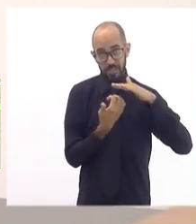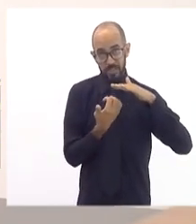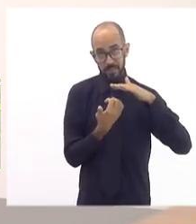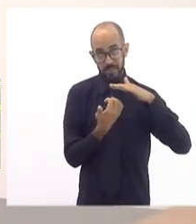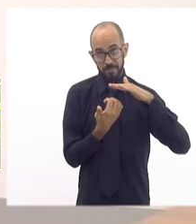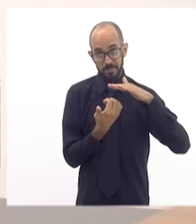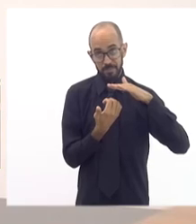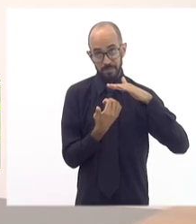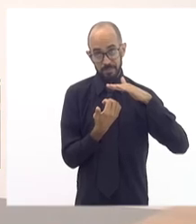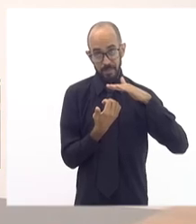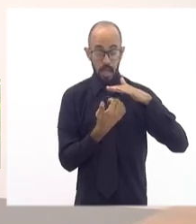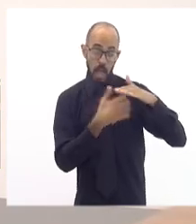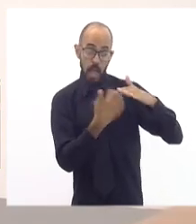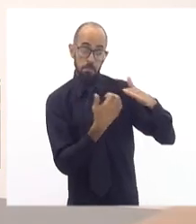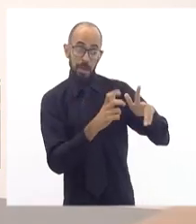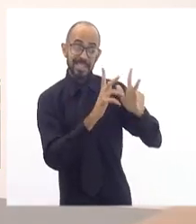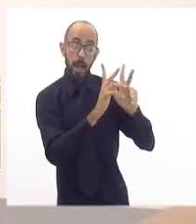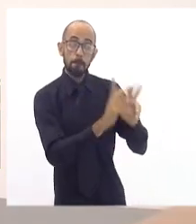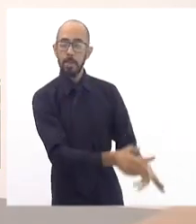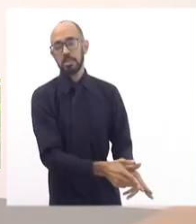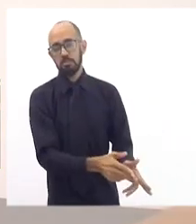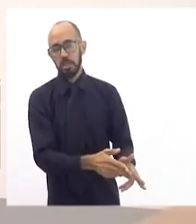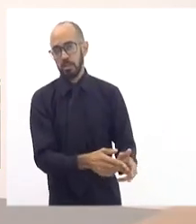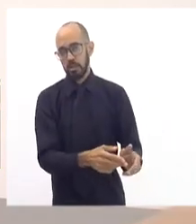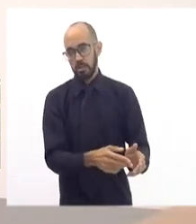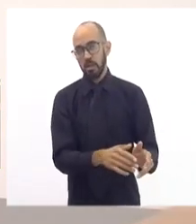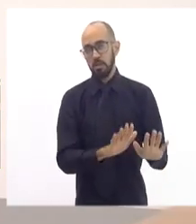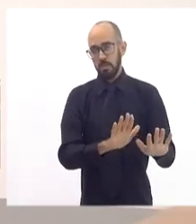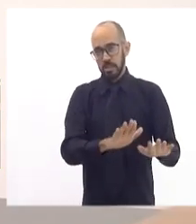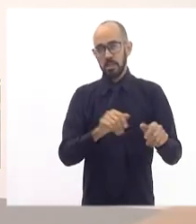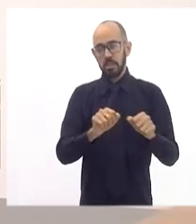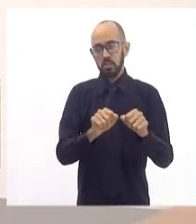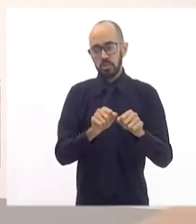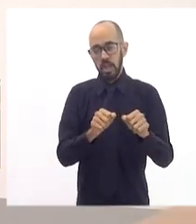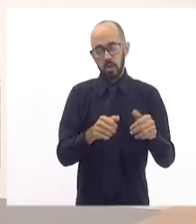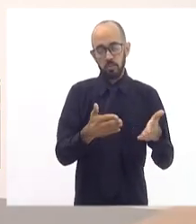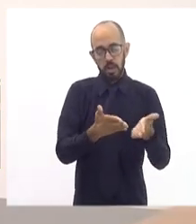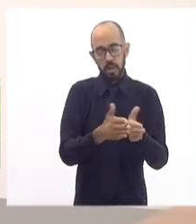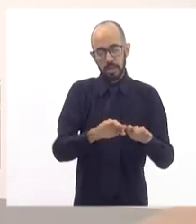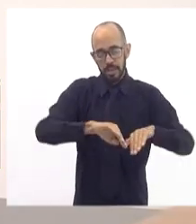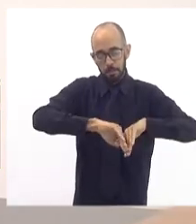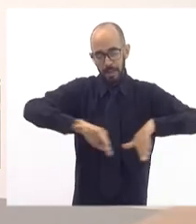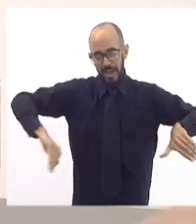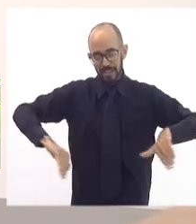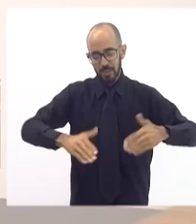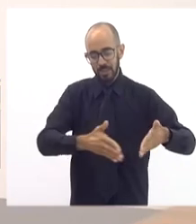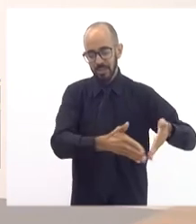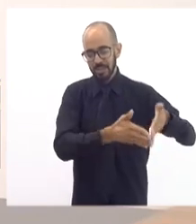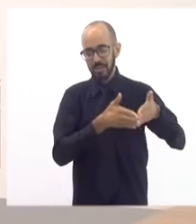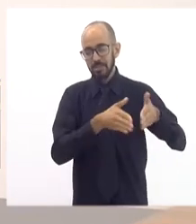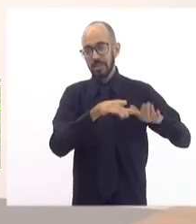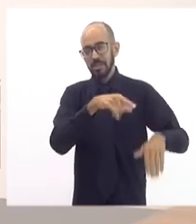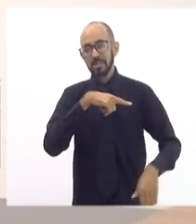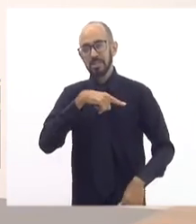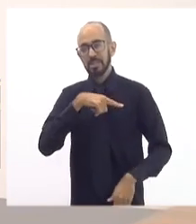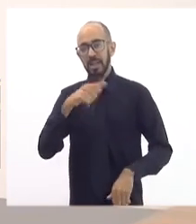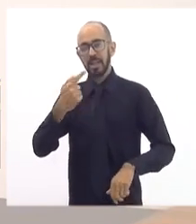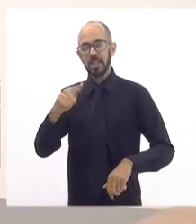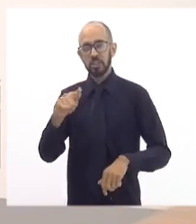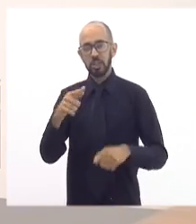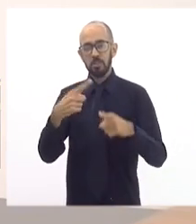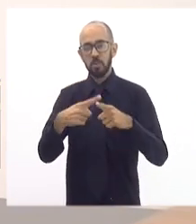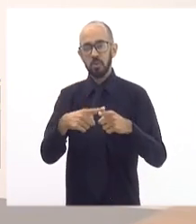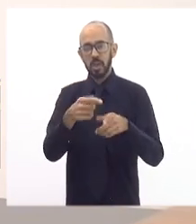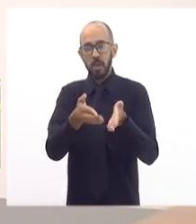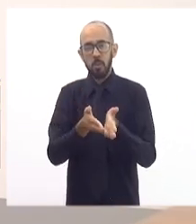isso é o empreendimento é um só que não tem jeito de lembrar né então desmembrar licenciamento Mas eles têm a garantia de que vai ser licenciado